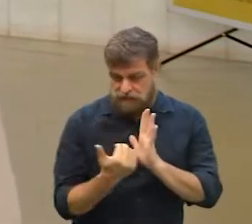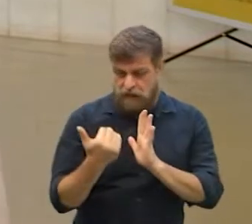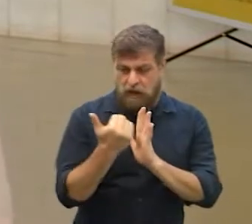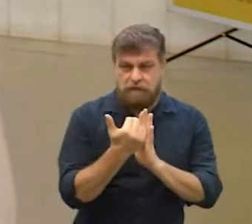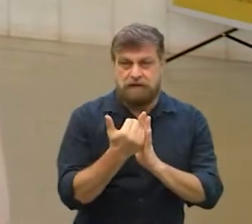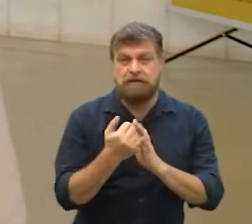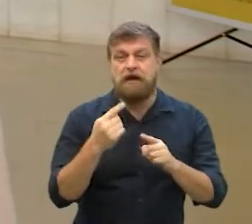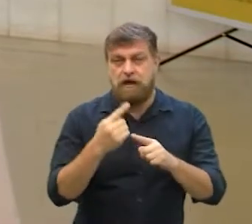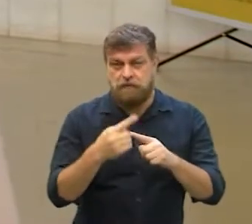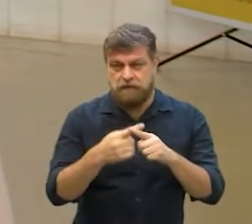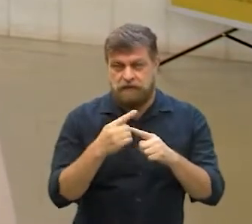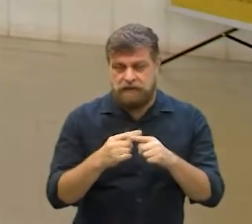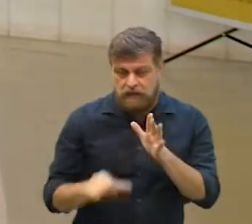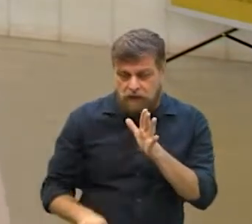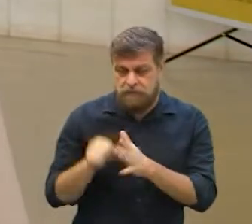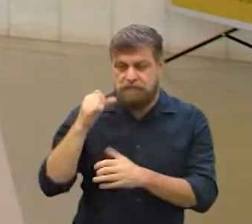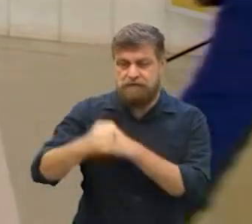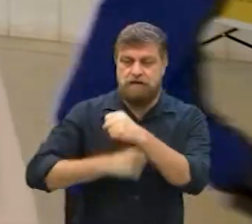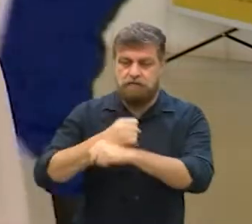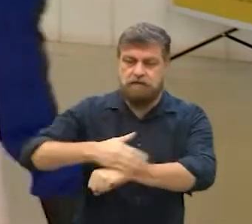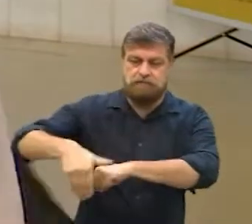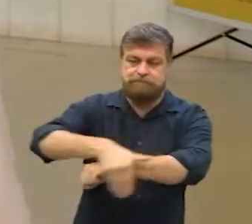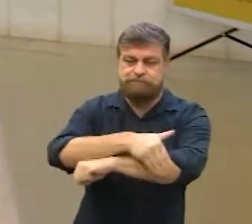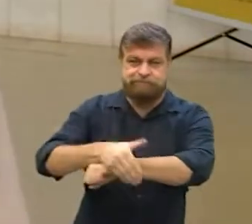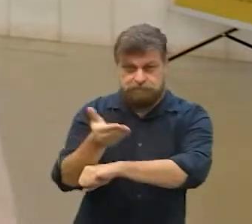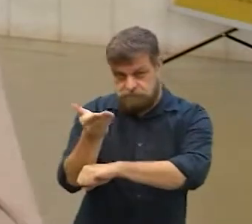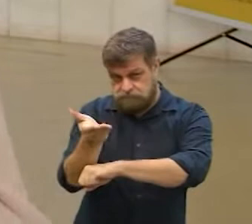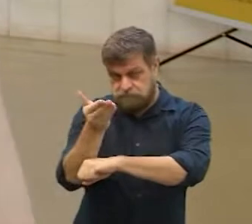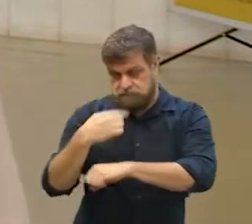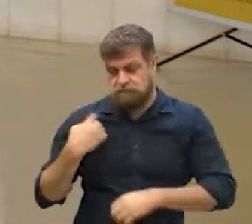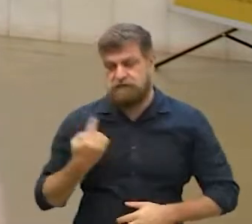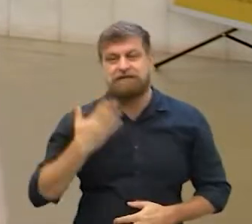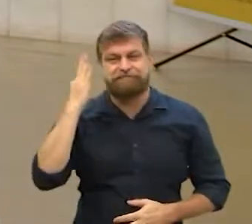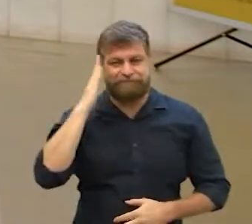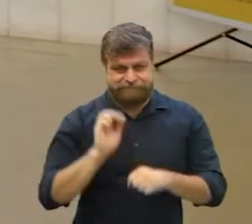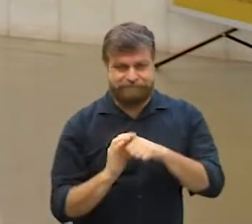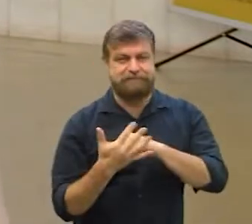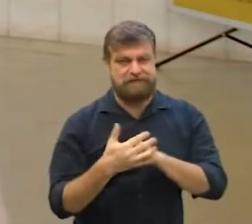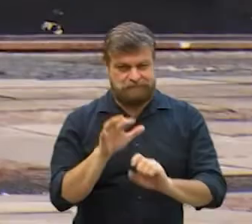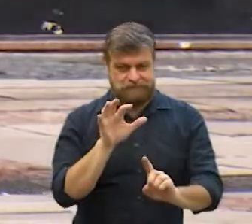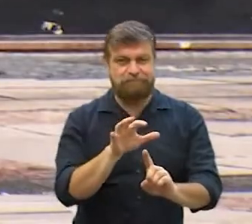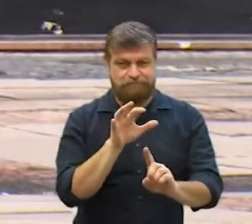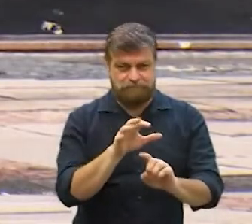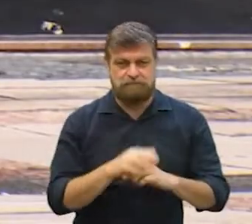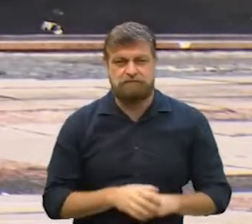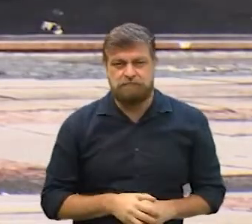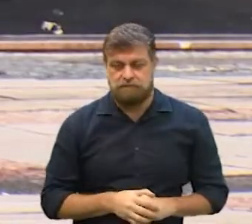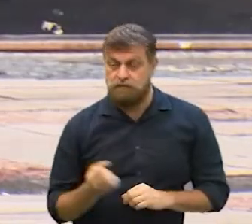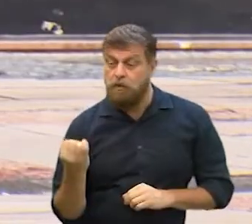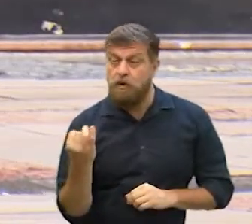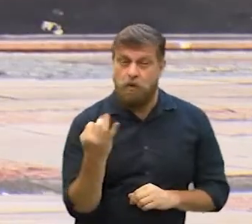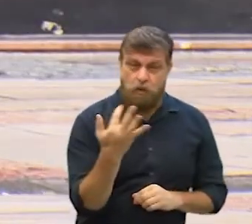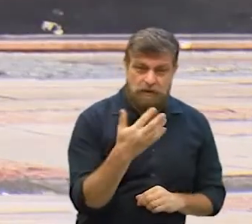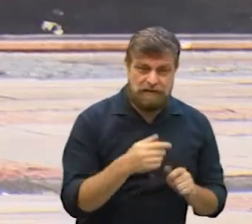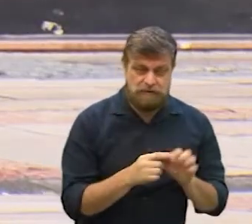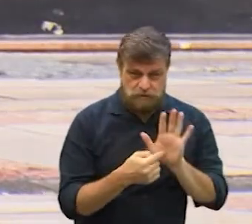aumenta, está relacionado ao primeiro ano na rua. Então, a gente já reassocia a questão da pandemia, sim. A contagem revelou